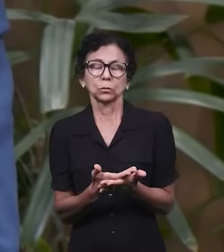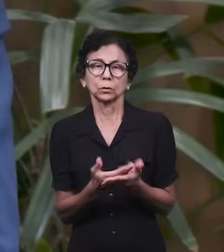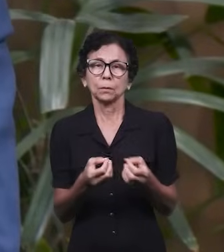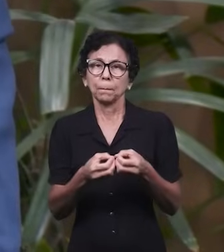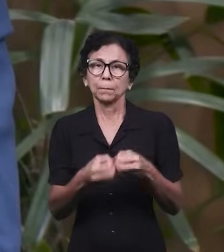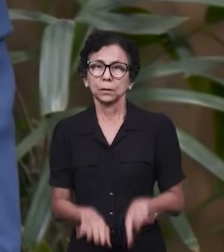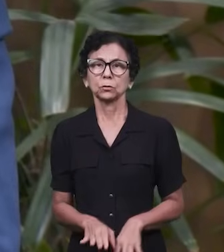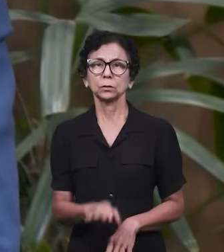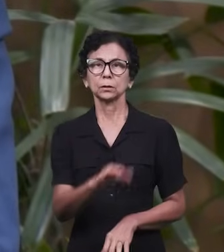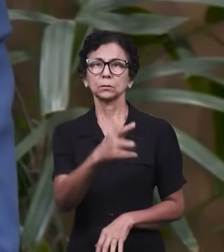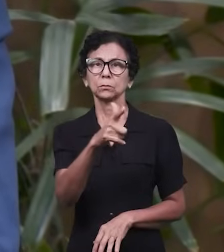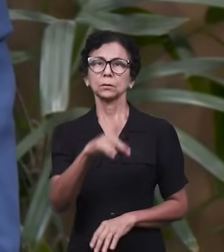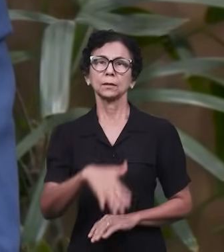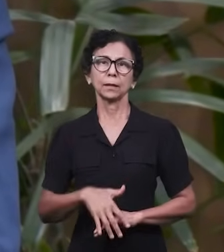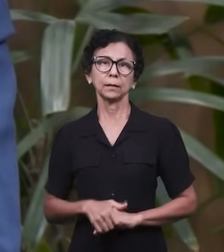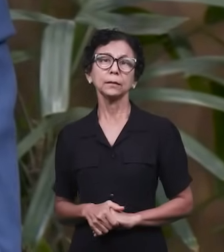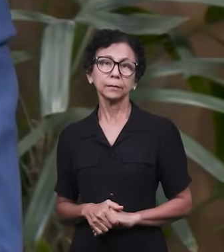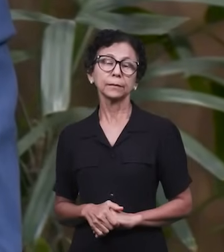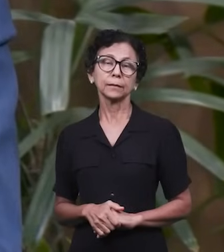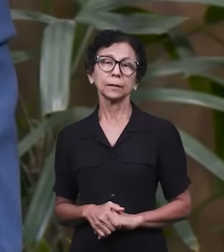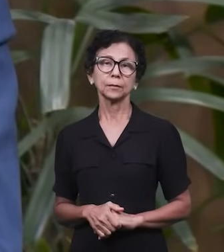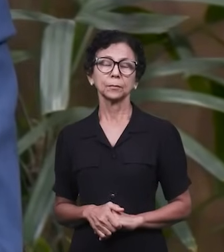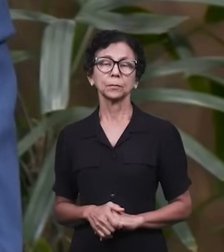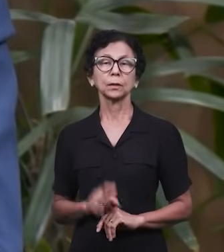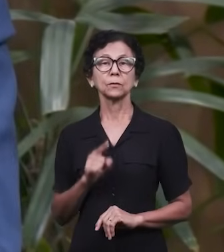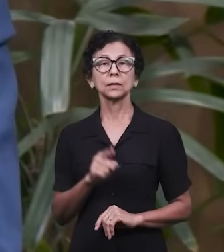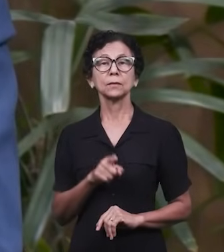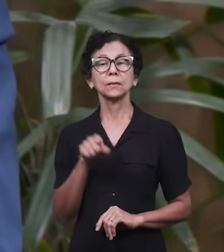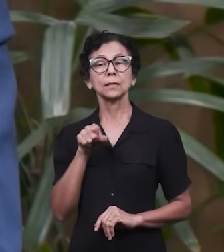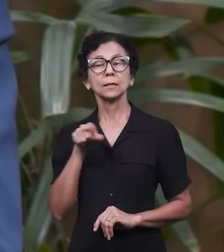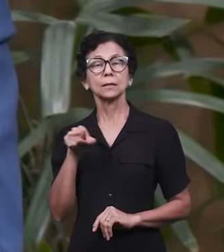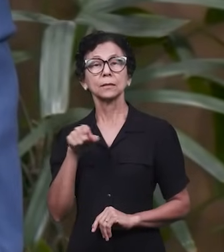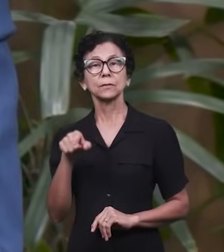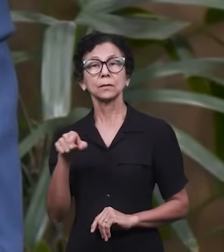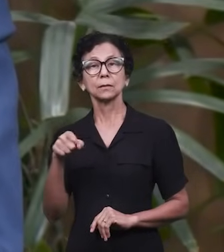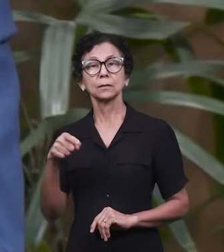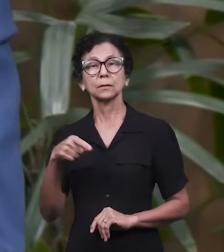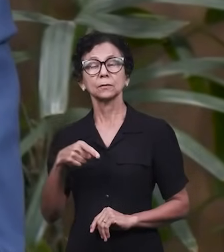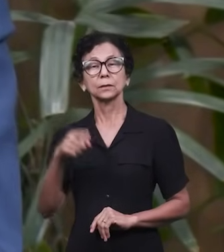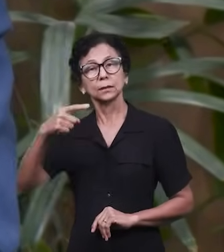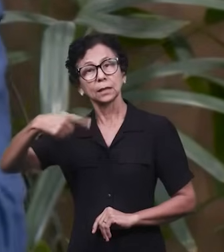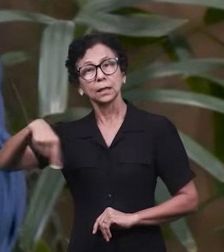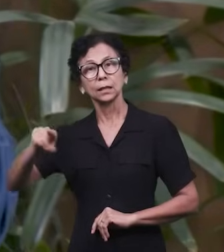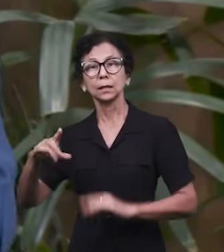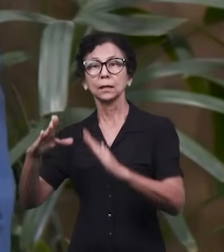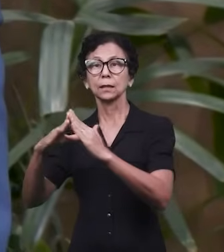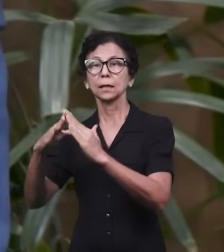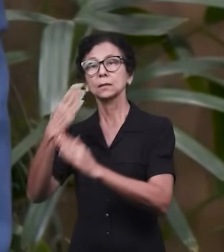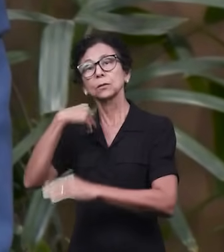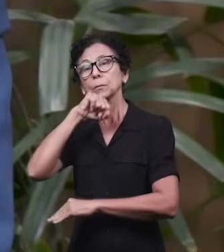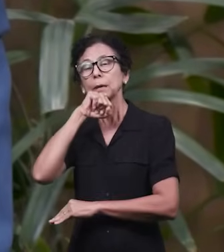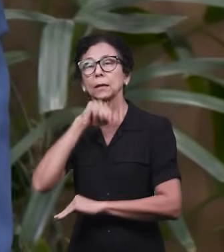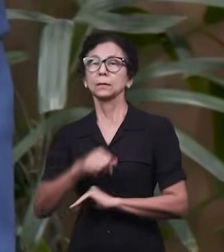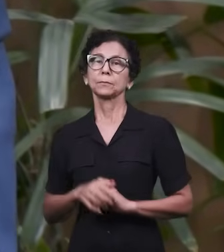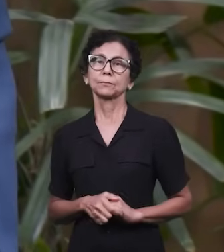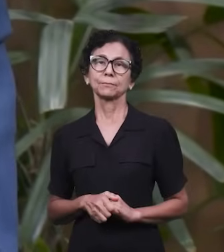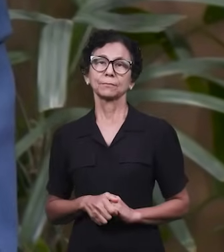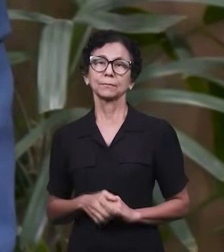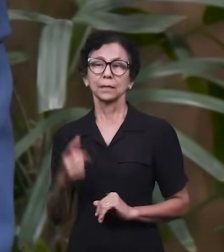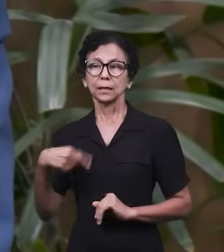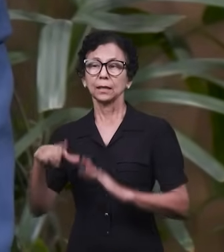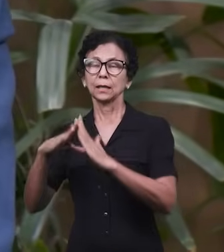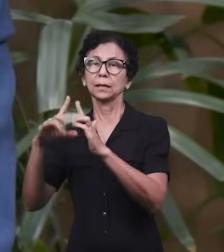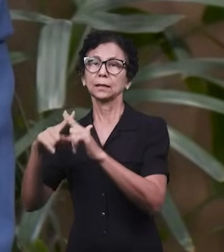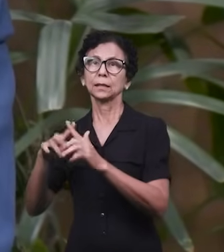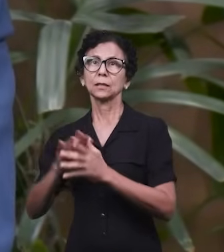Maranata é uma experiência, né, para nós. Então o Senhor Jesus vem, é a nossa vida. Então a prova é daqui a 10 dias, mas se Jesus voltar daqui